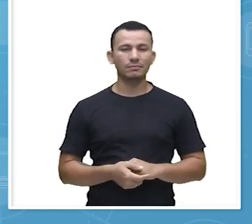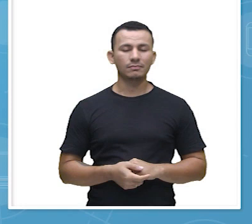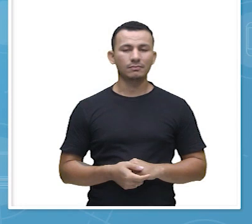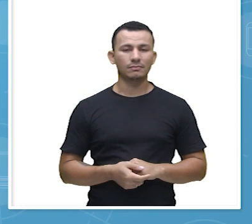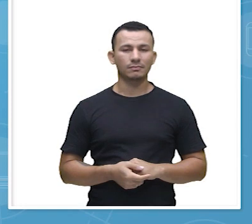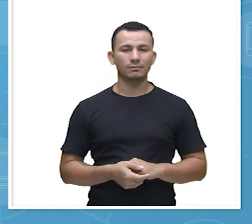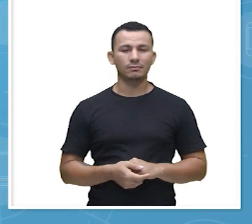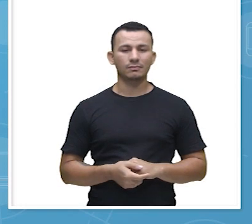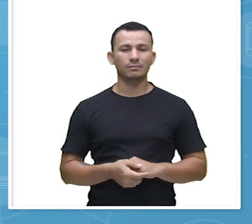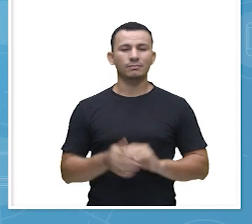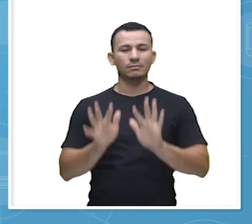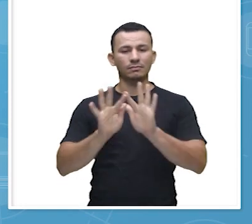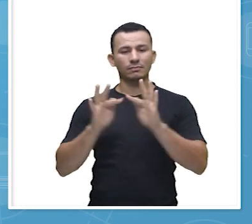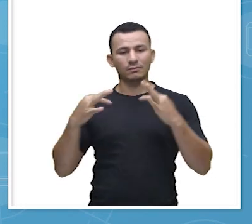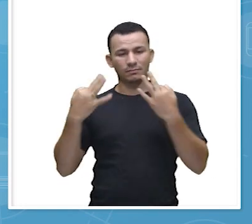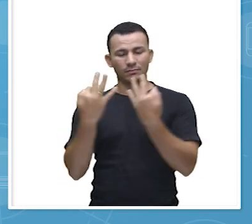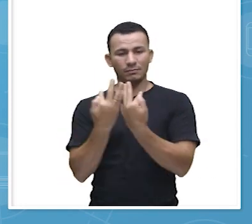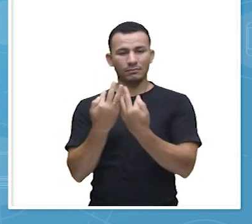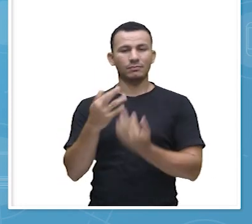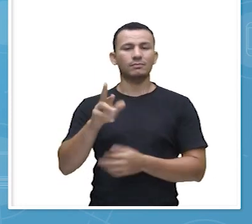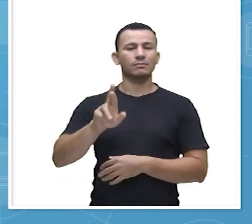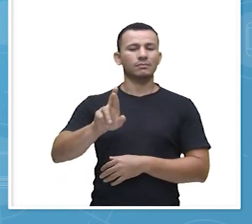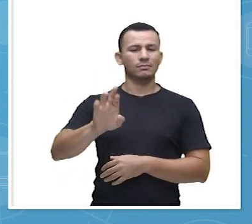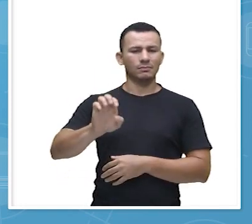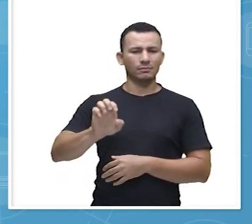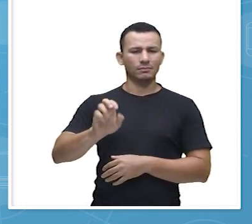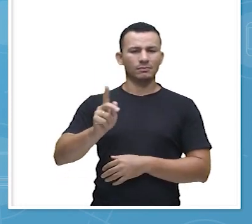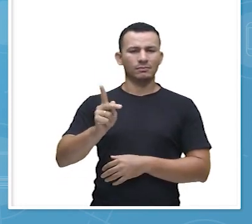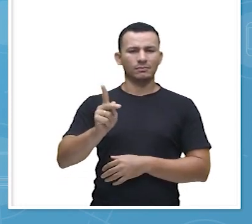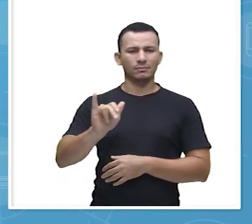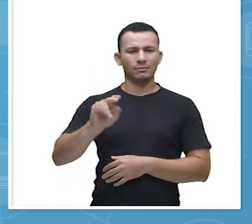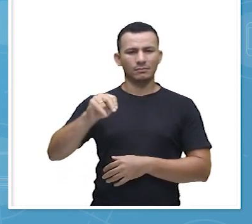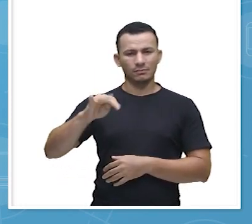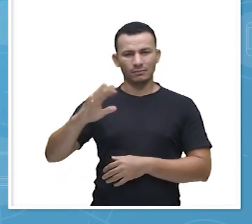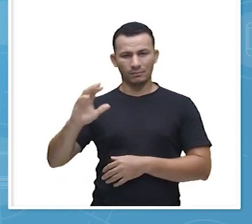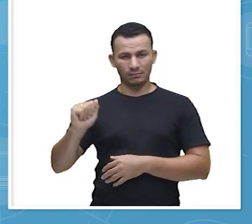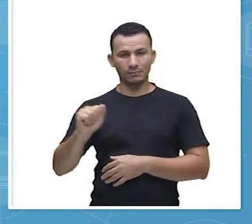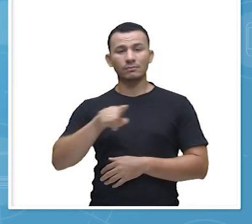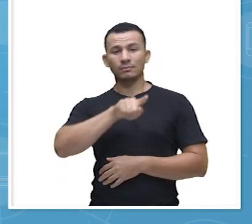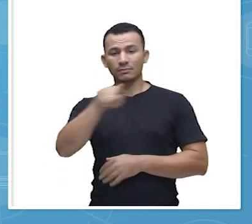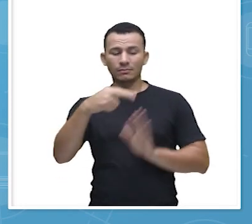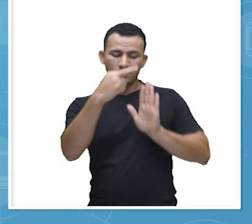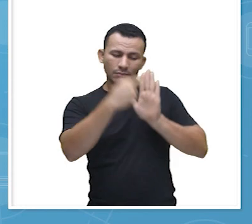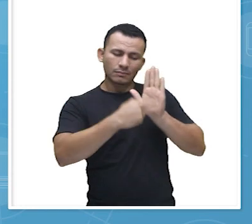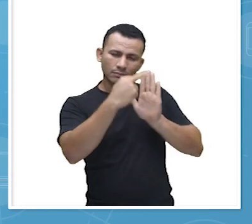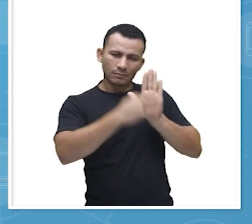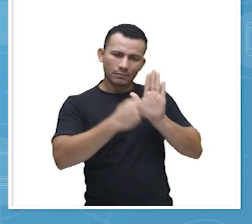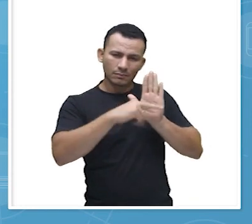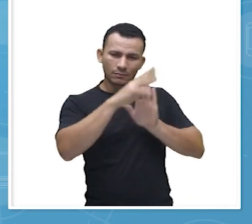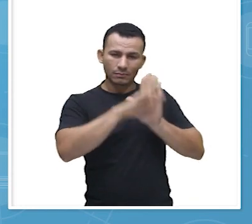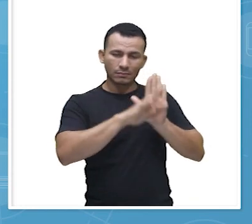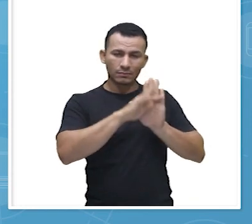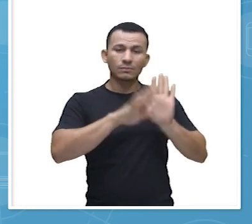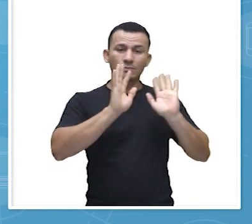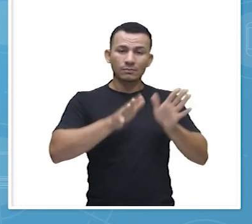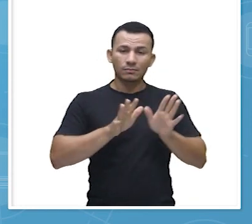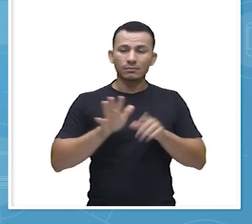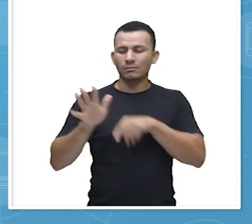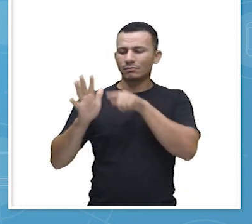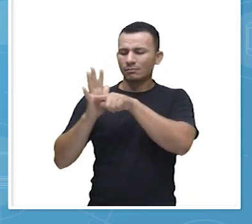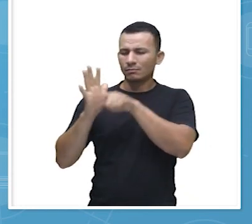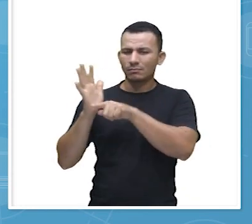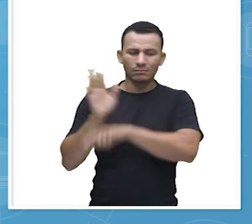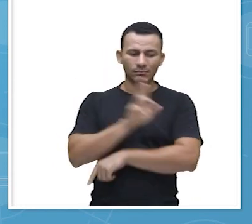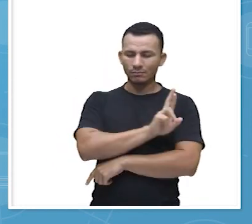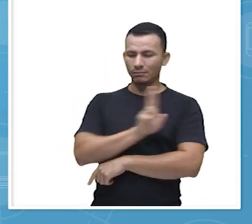família Ripnica é o texto, vocês vão ler com calma. E, por fim, responder à questão que está aí, tá bom? Tempo para